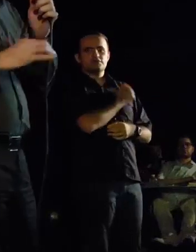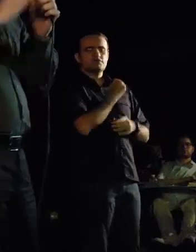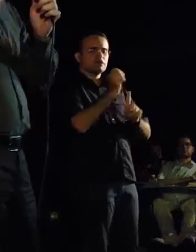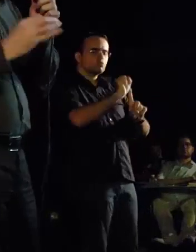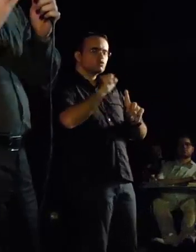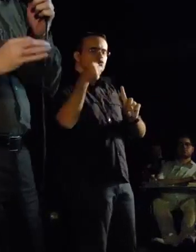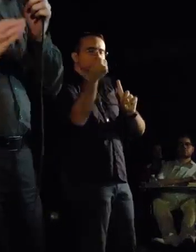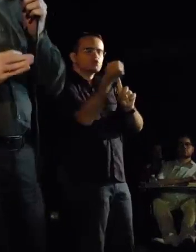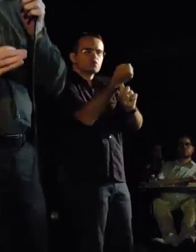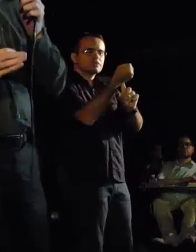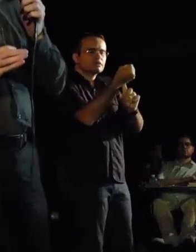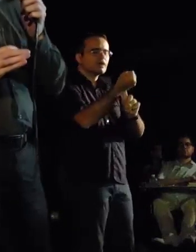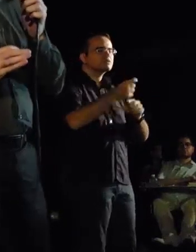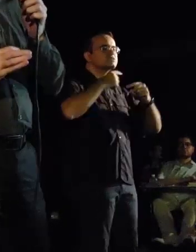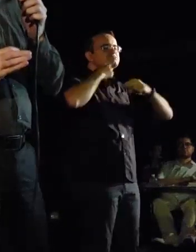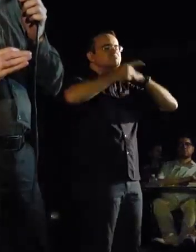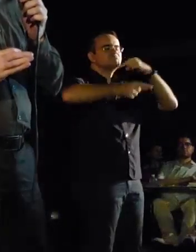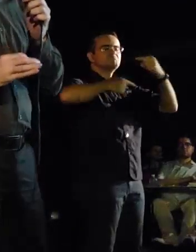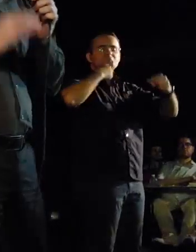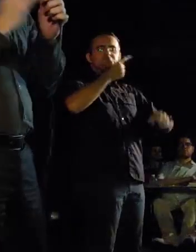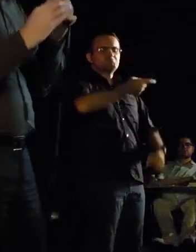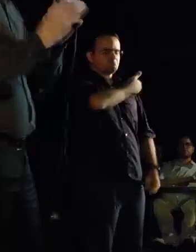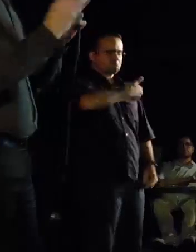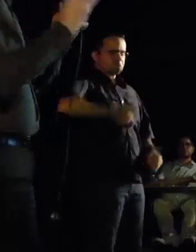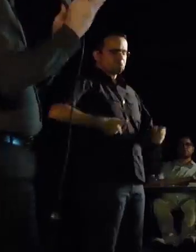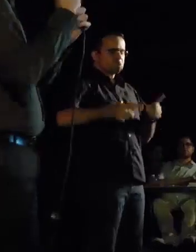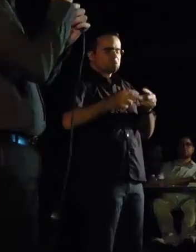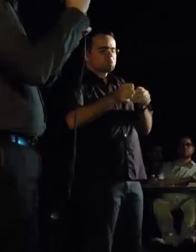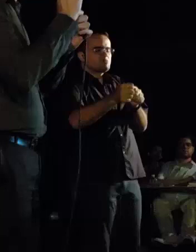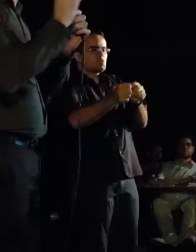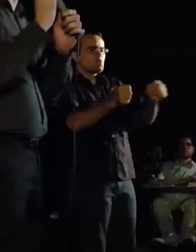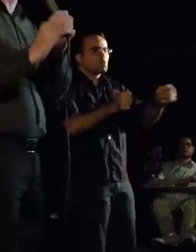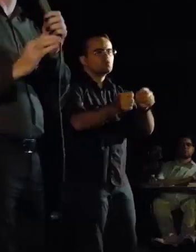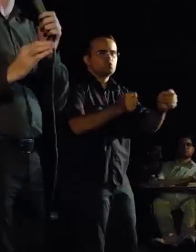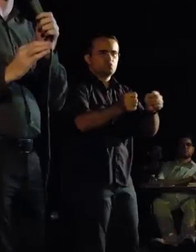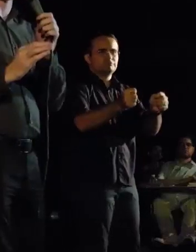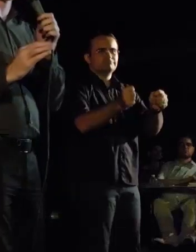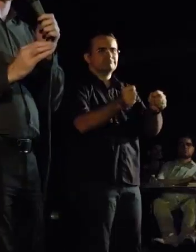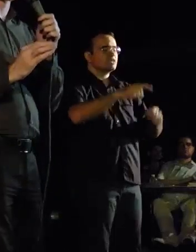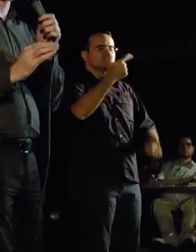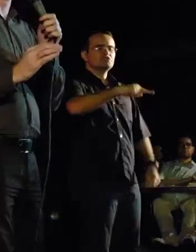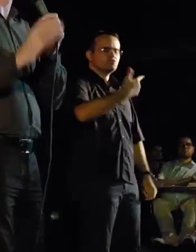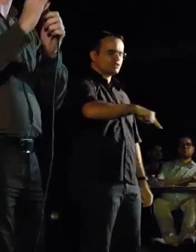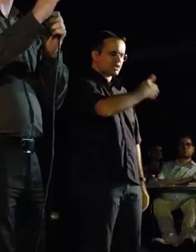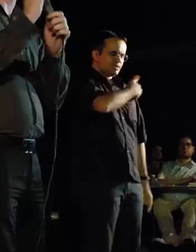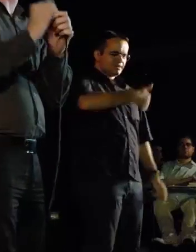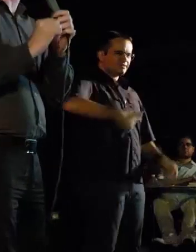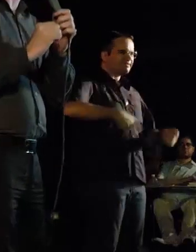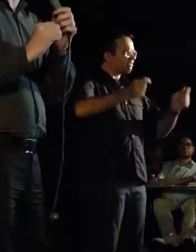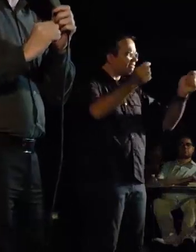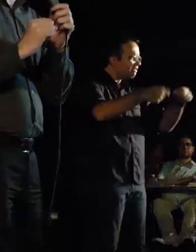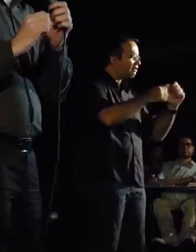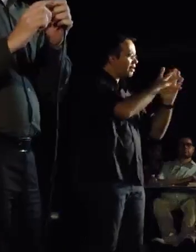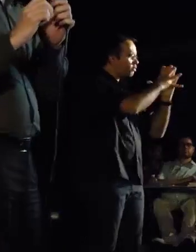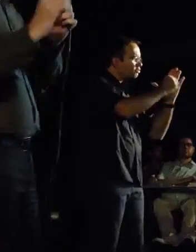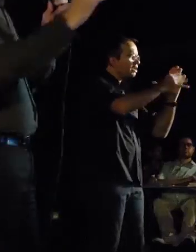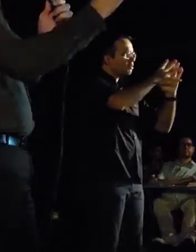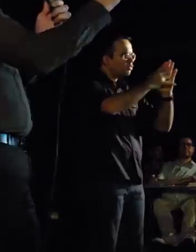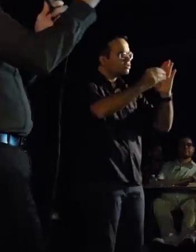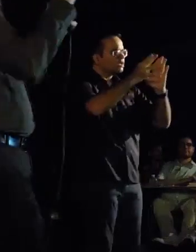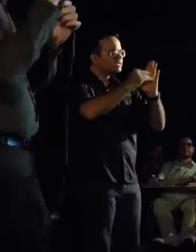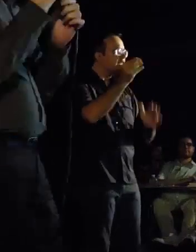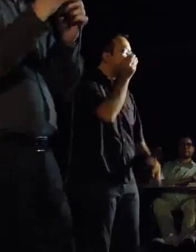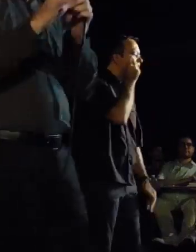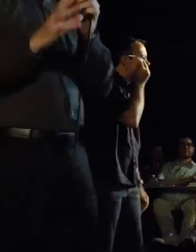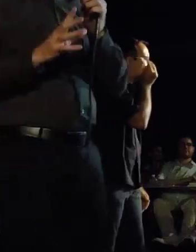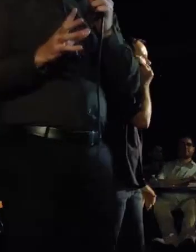sociedades ingovernáveis. Não há mais governo possível. Isso não estamos falando só de países